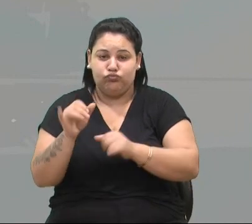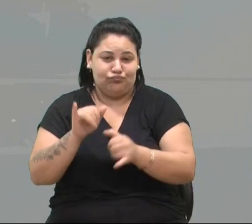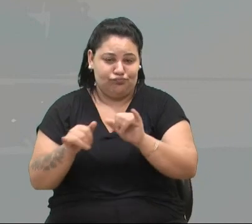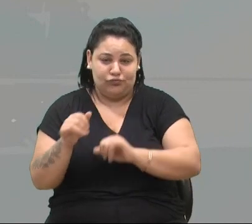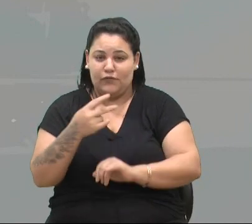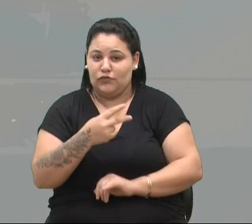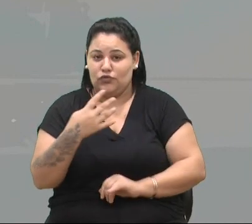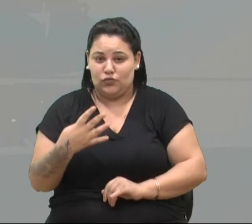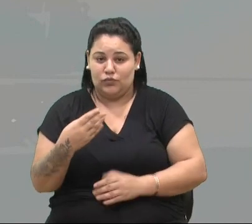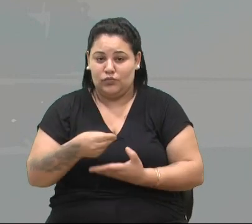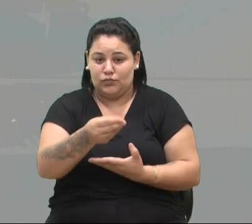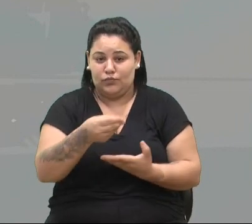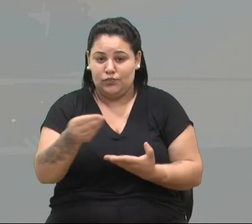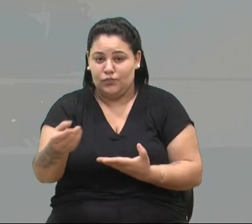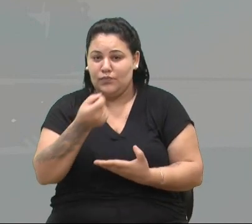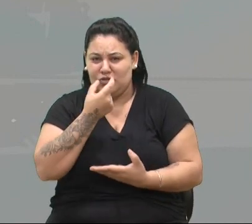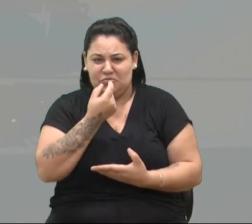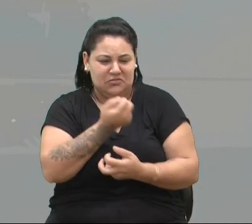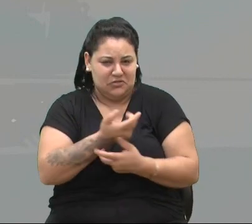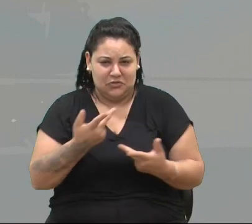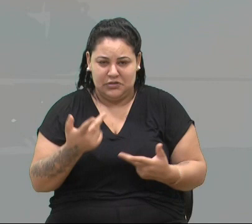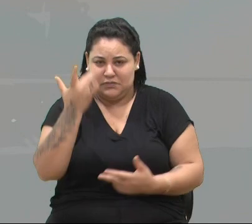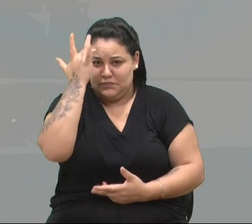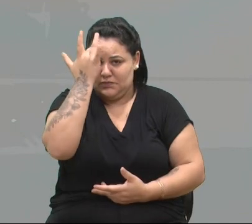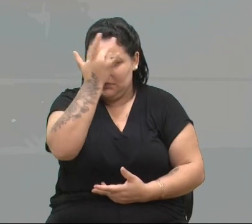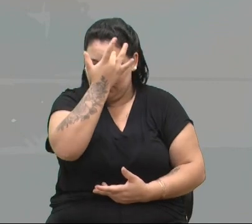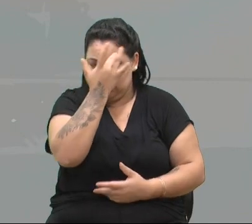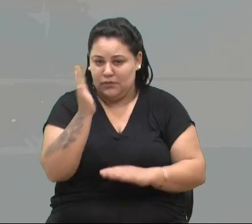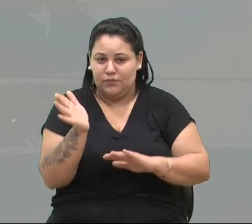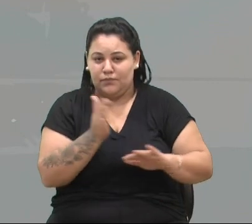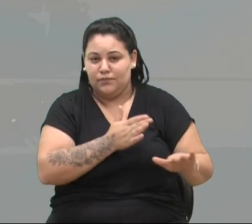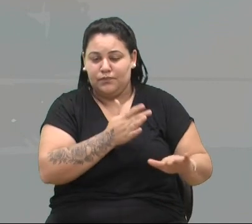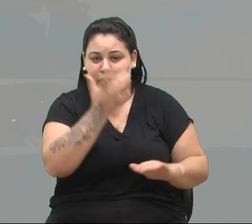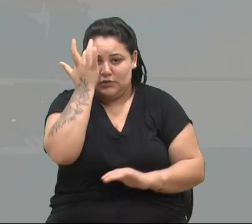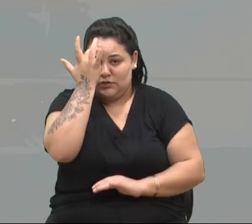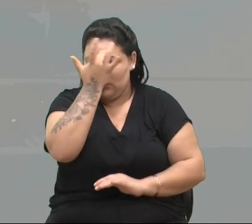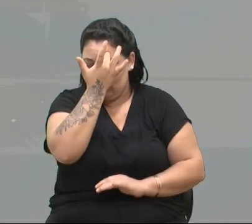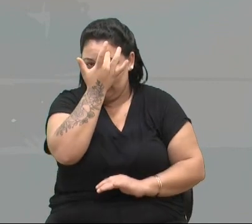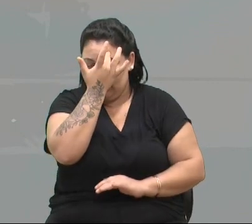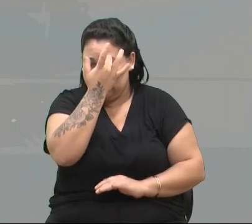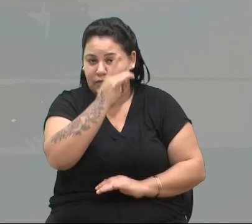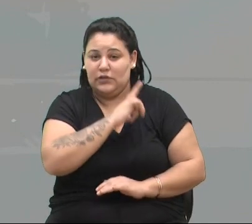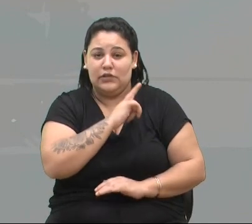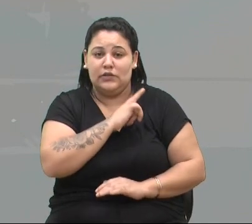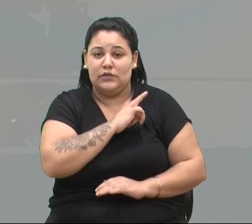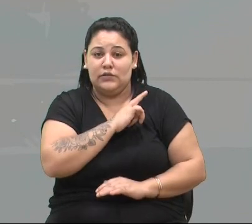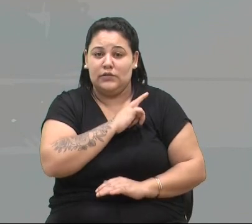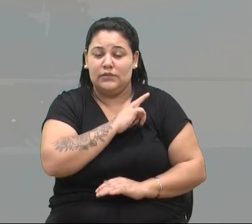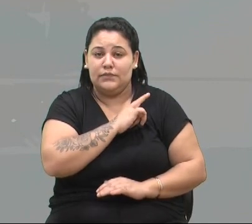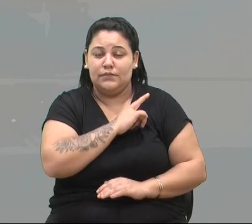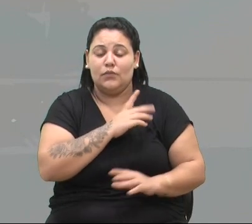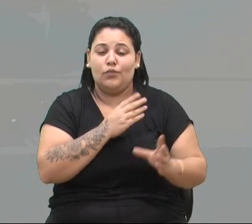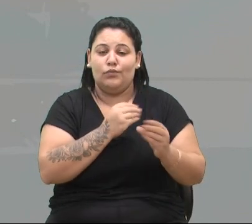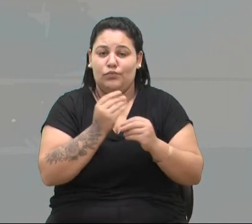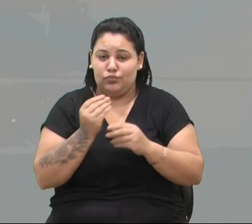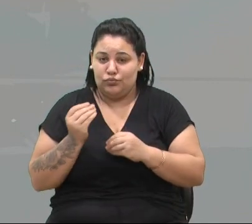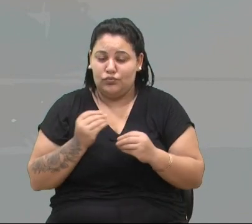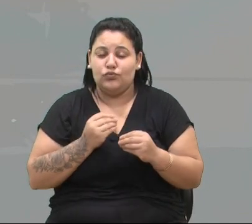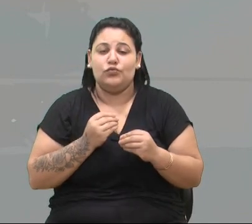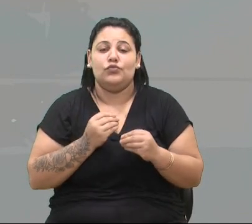mil. Na saúde mental, pode passar, a gente tem aí um volume bem expressivo também